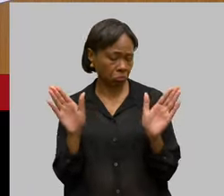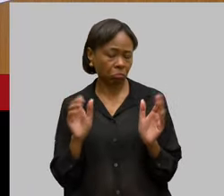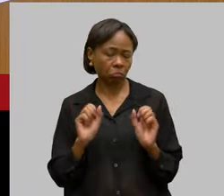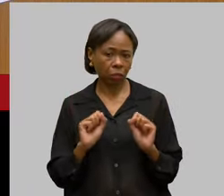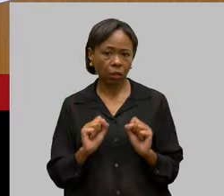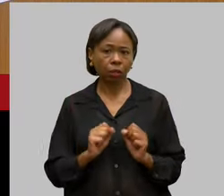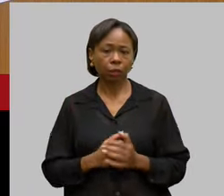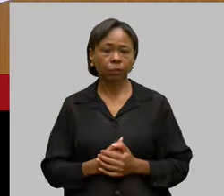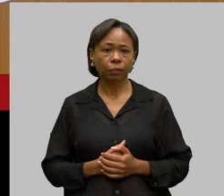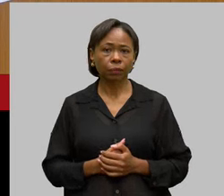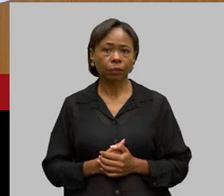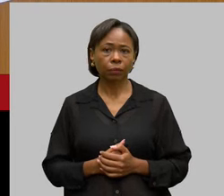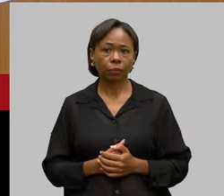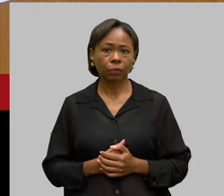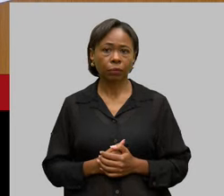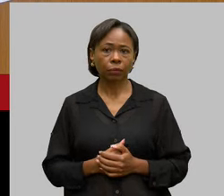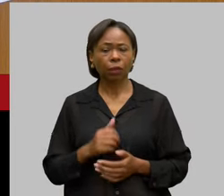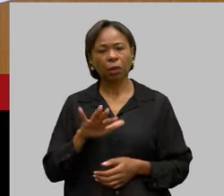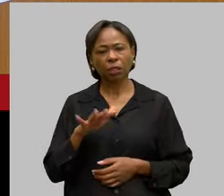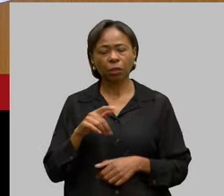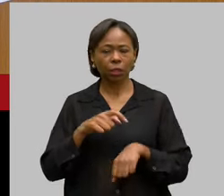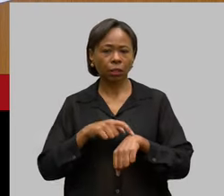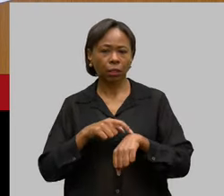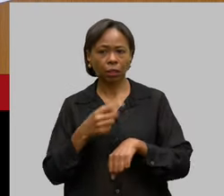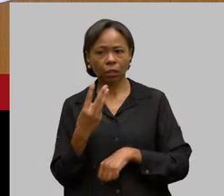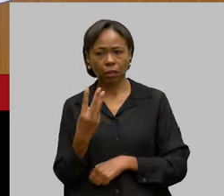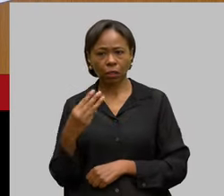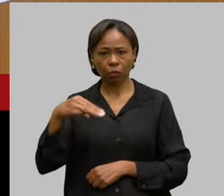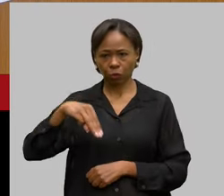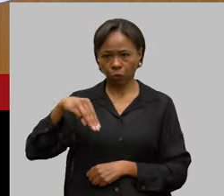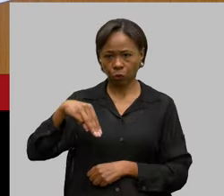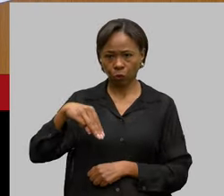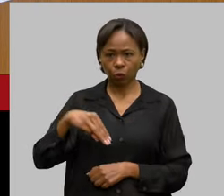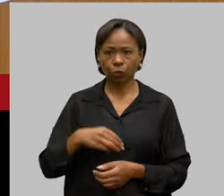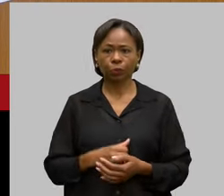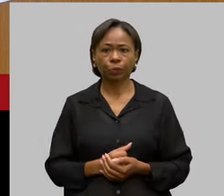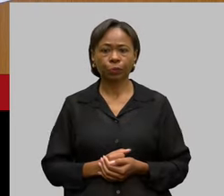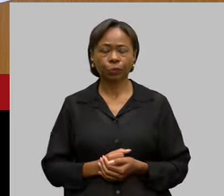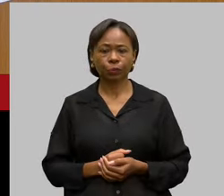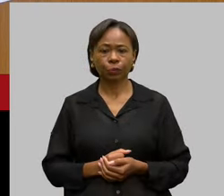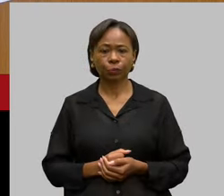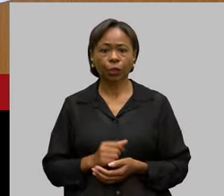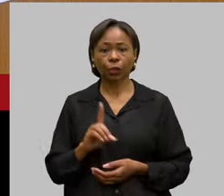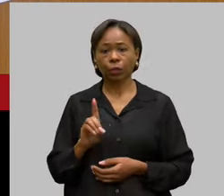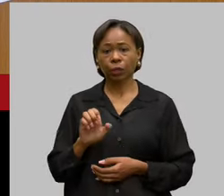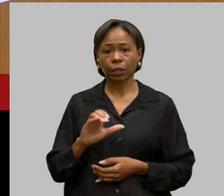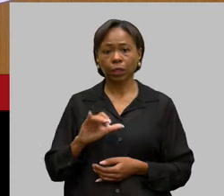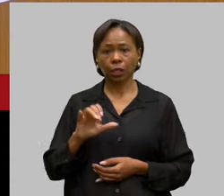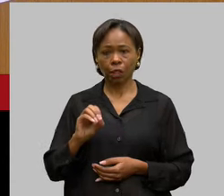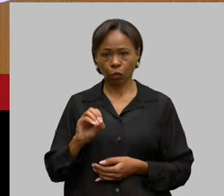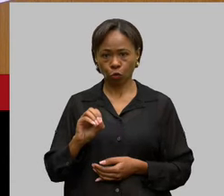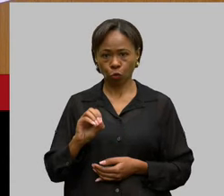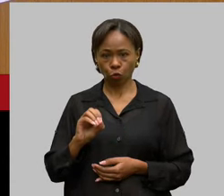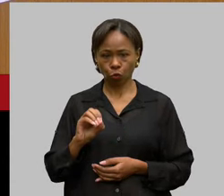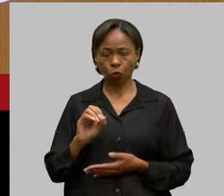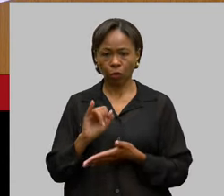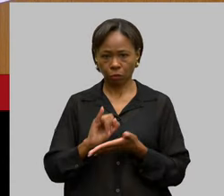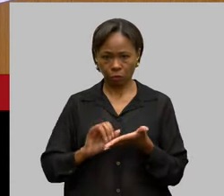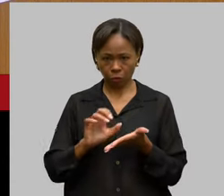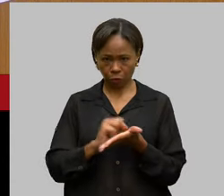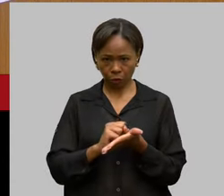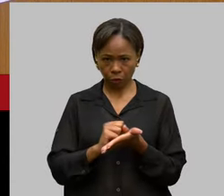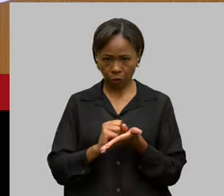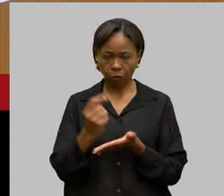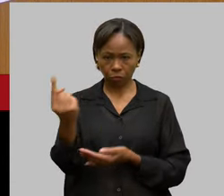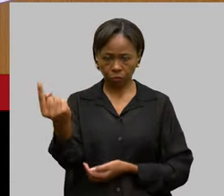volta de torno de 3 minutos né o dcio já se inscreveu então des pode se dirigir ali